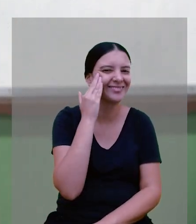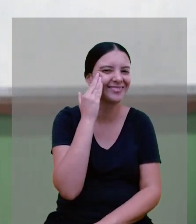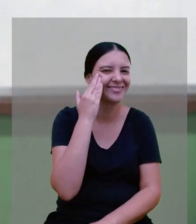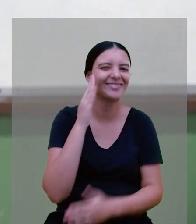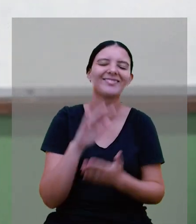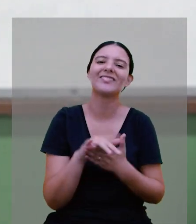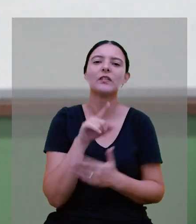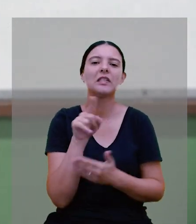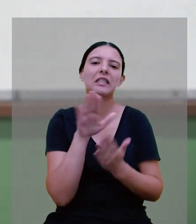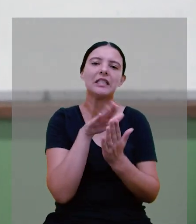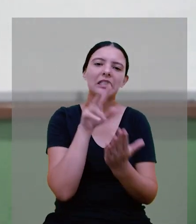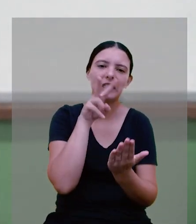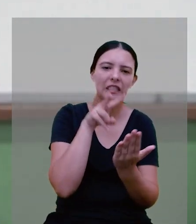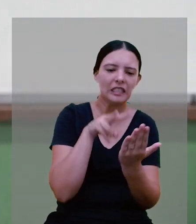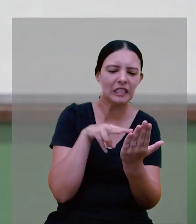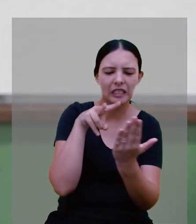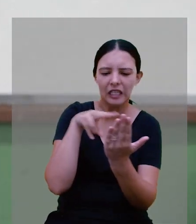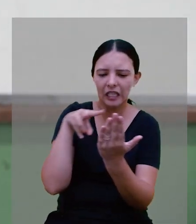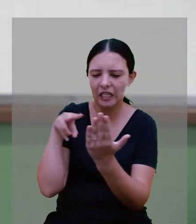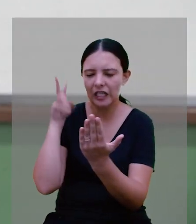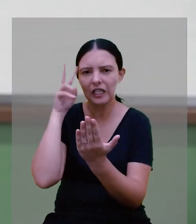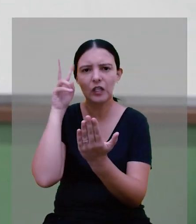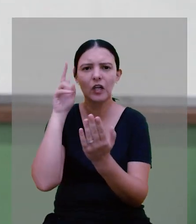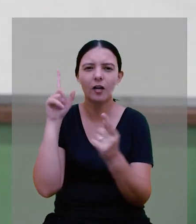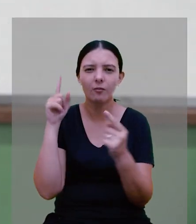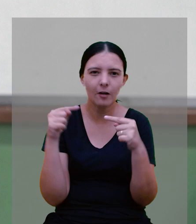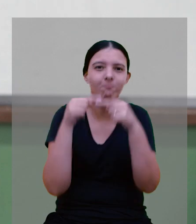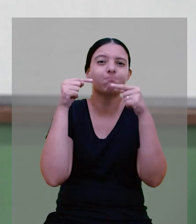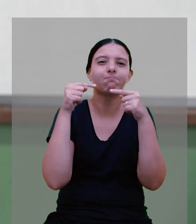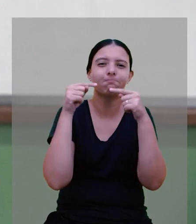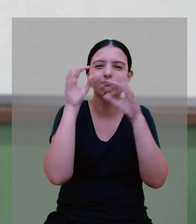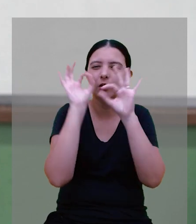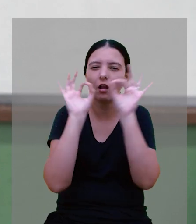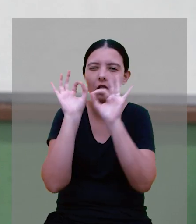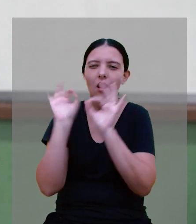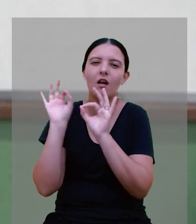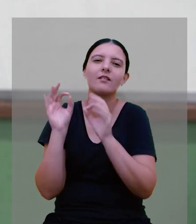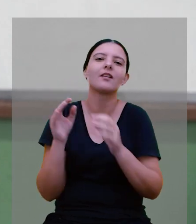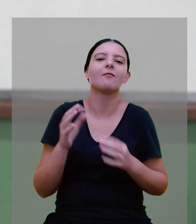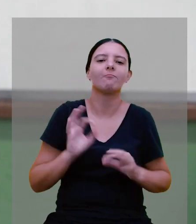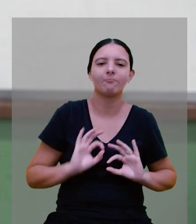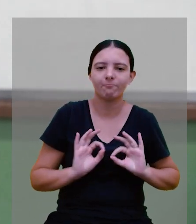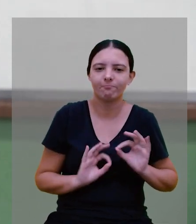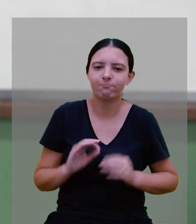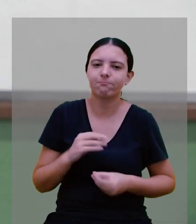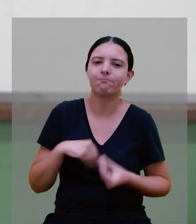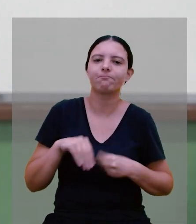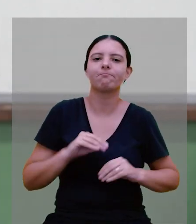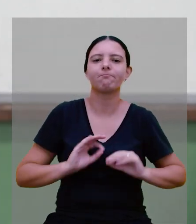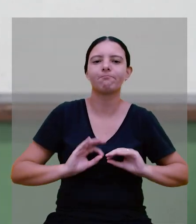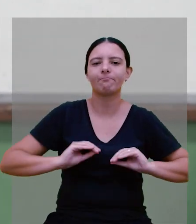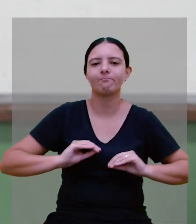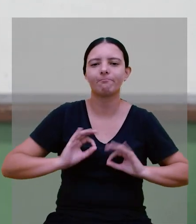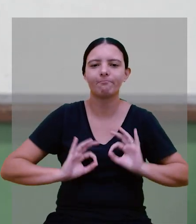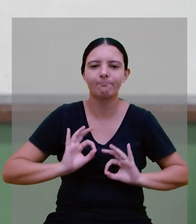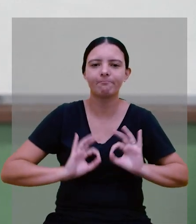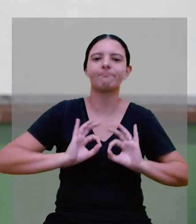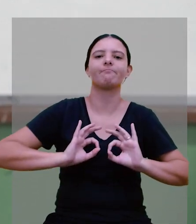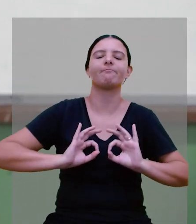Você pode ler um livro e ler uma história que vai fazer um clique e organizar as coisas que estão dentro de você, que vão te ajudar com os seus